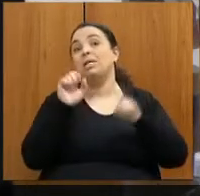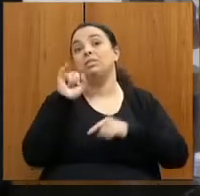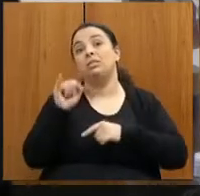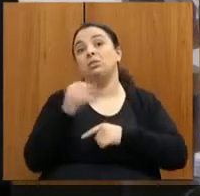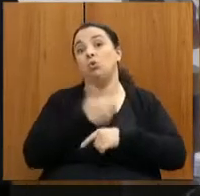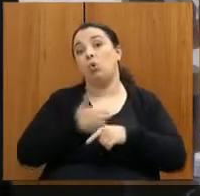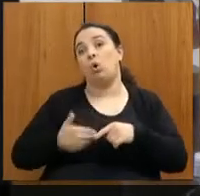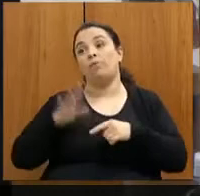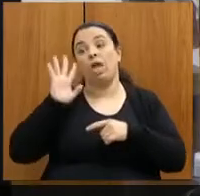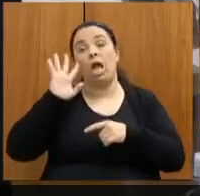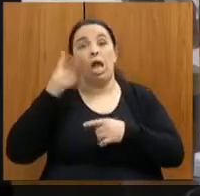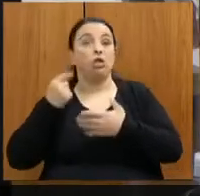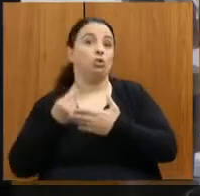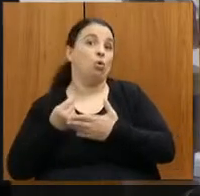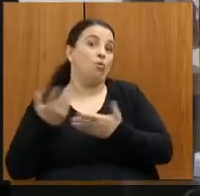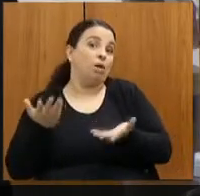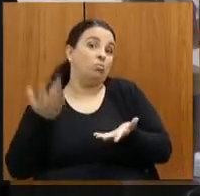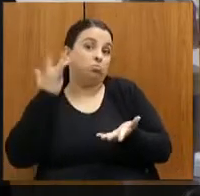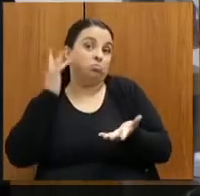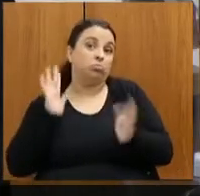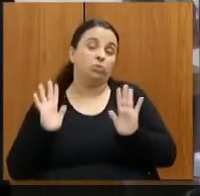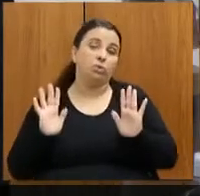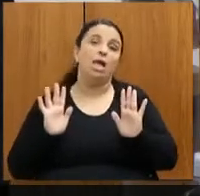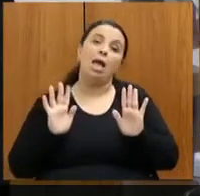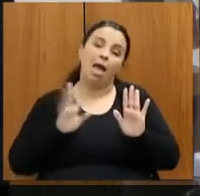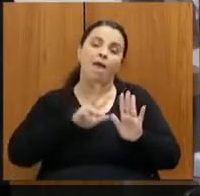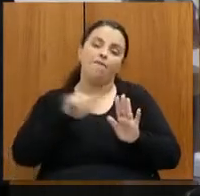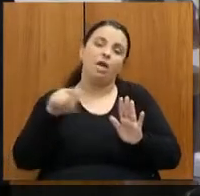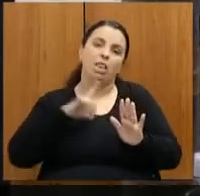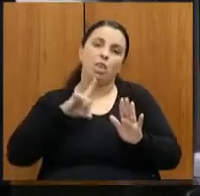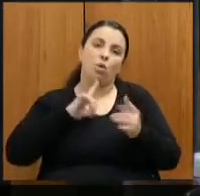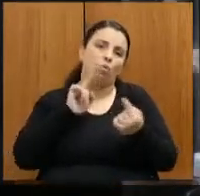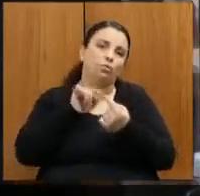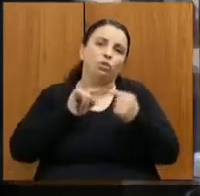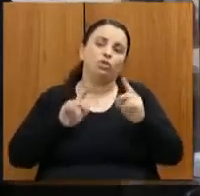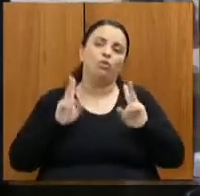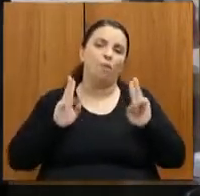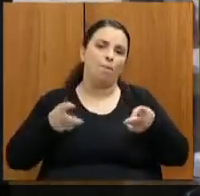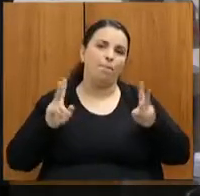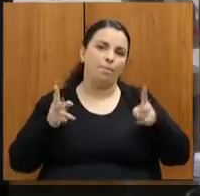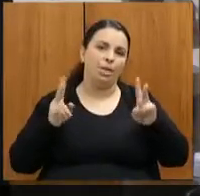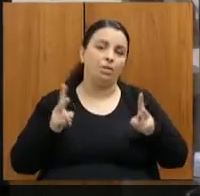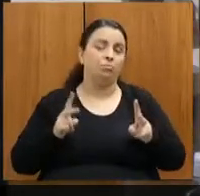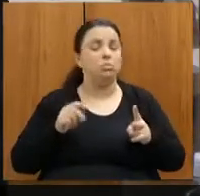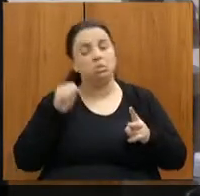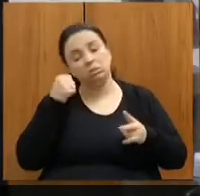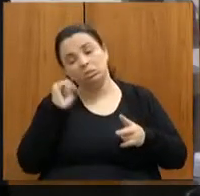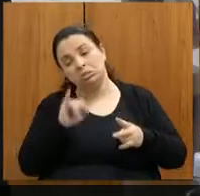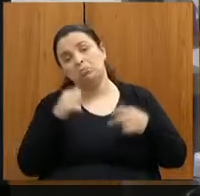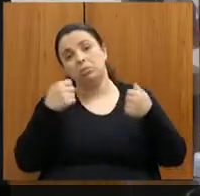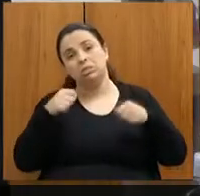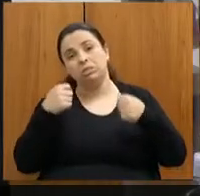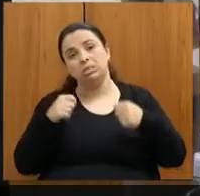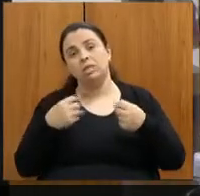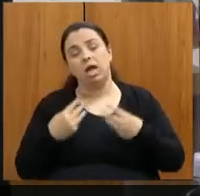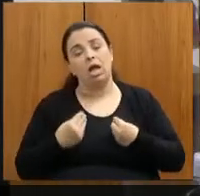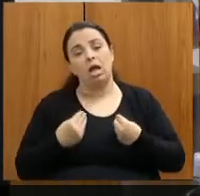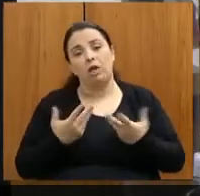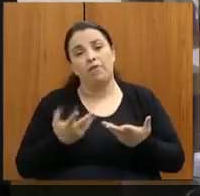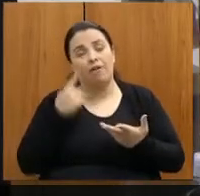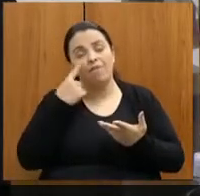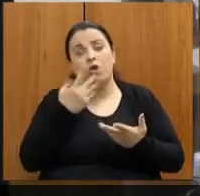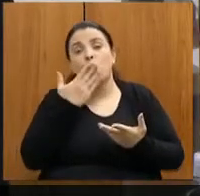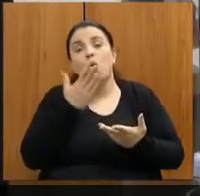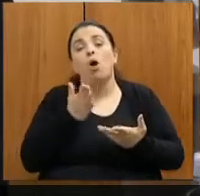resolver independente do plano aí provavelmente vai ter a mesma mesmo objetivo e o que for necessário é o que puder trazer uma